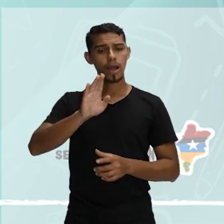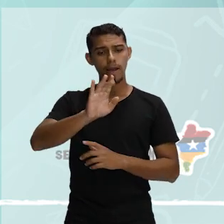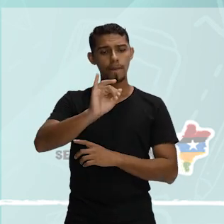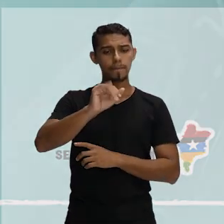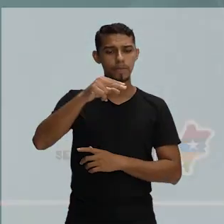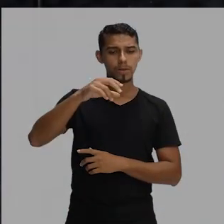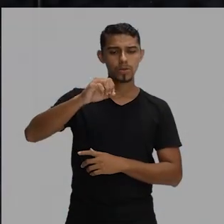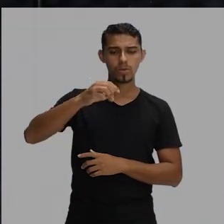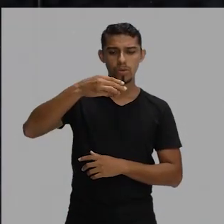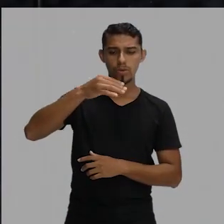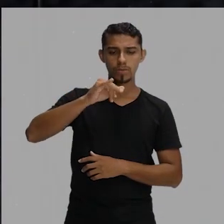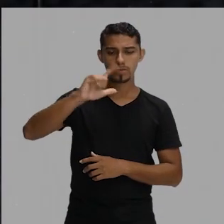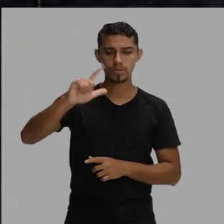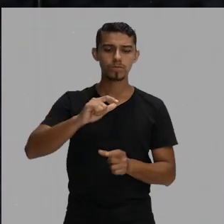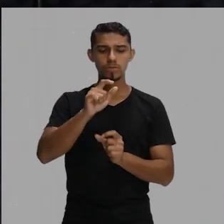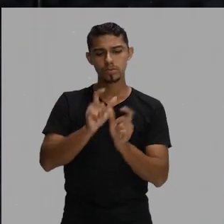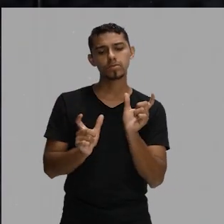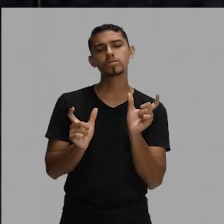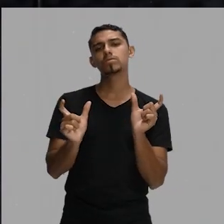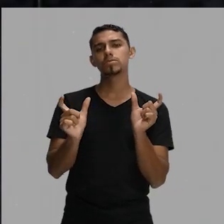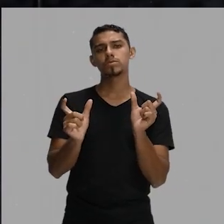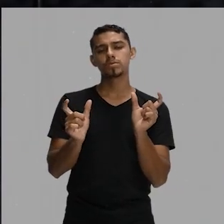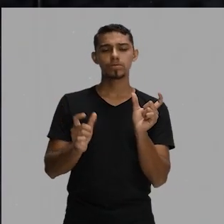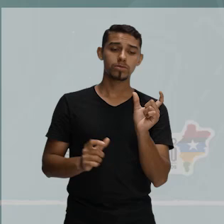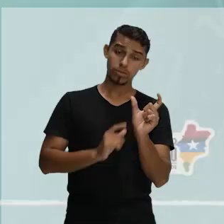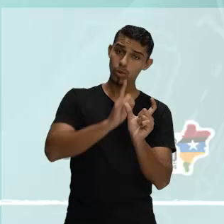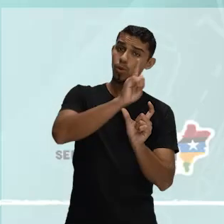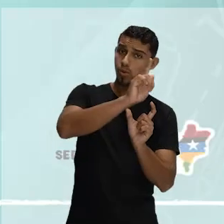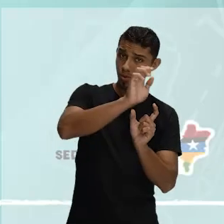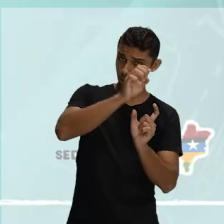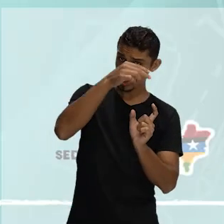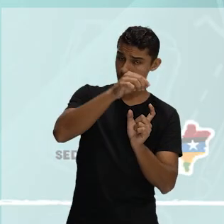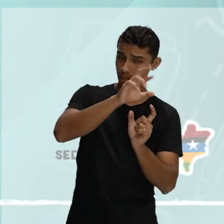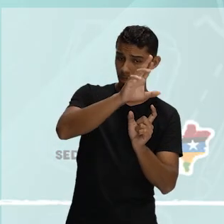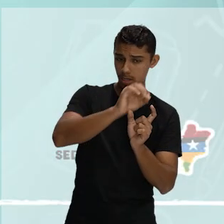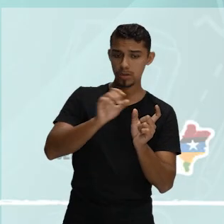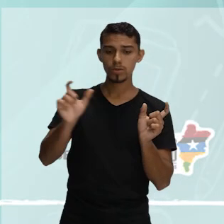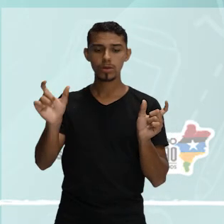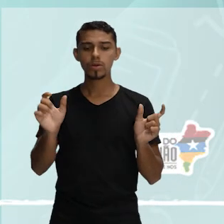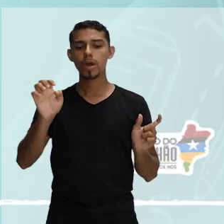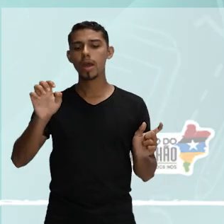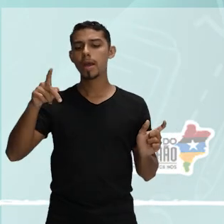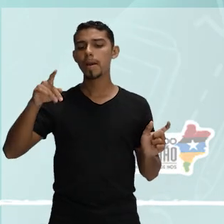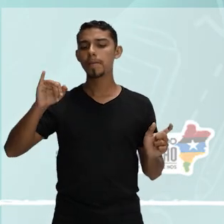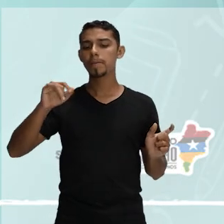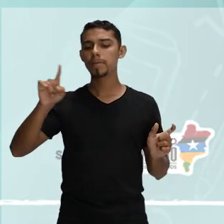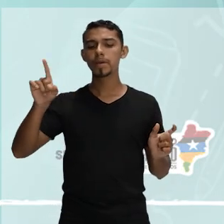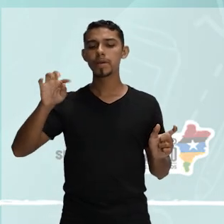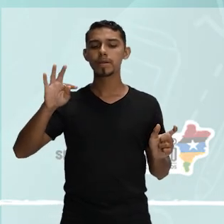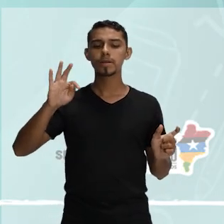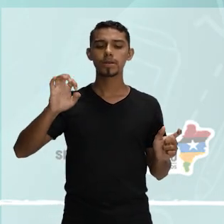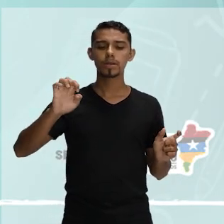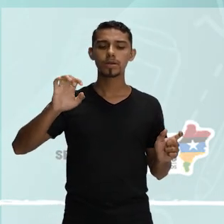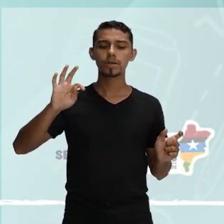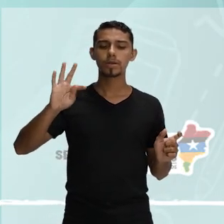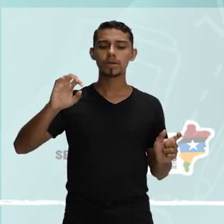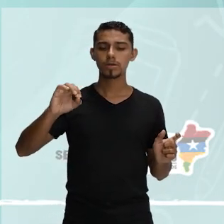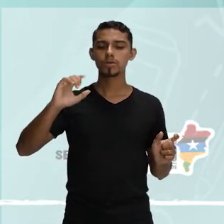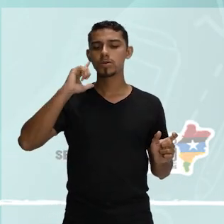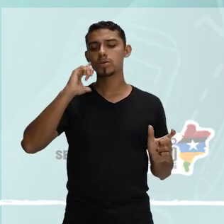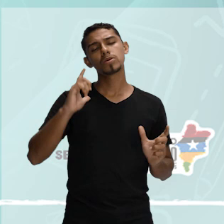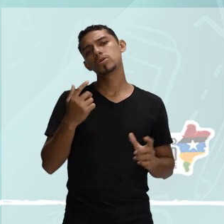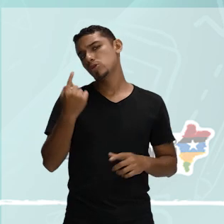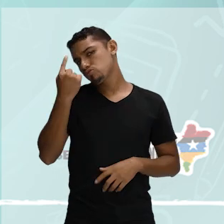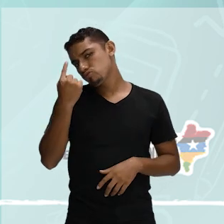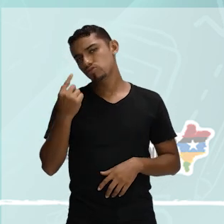Ou seja, é formado por dois nomes, o gênero e o epíteto específico. O nome da espécie não é